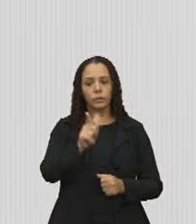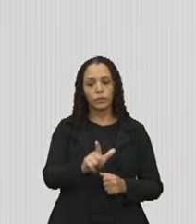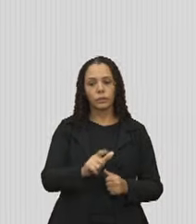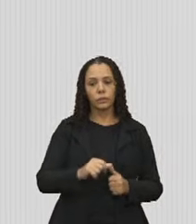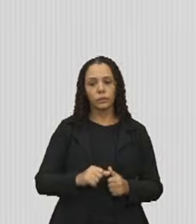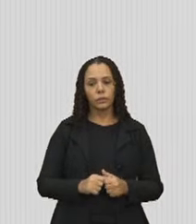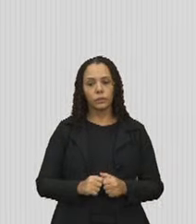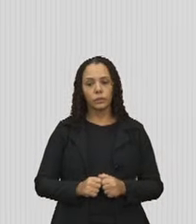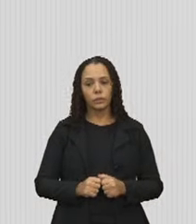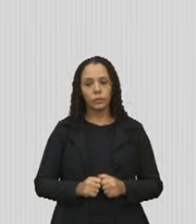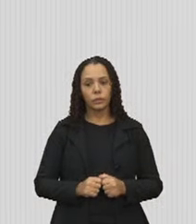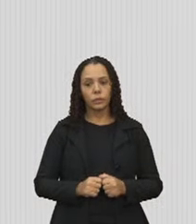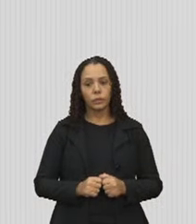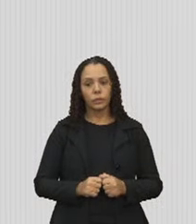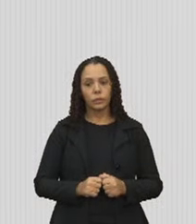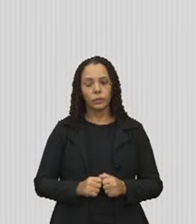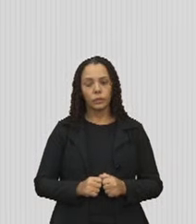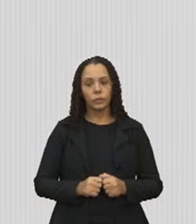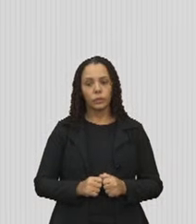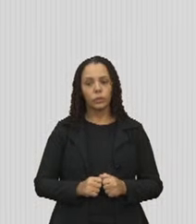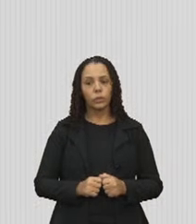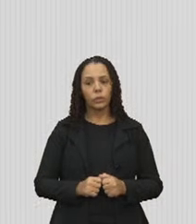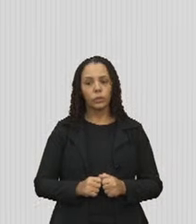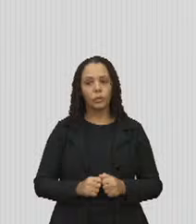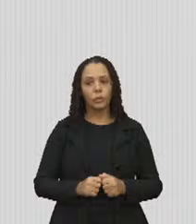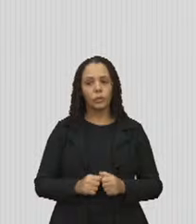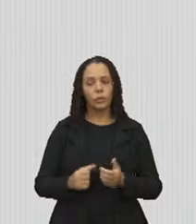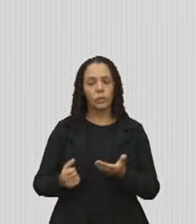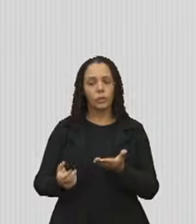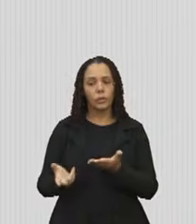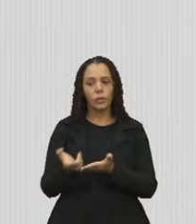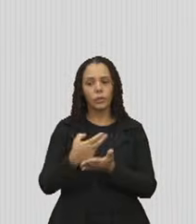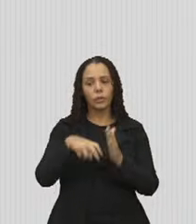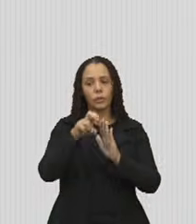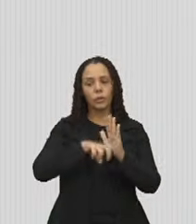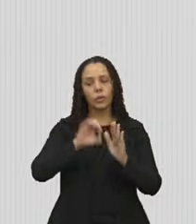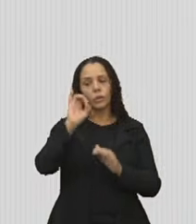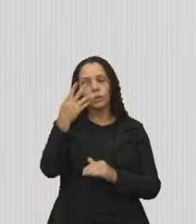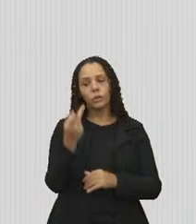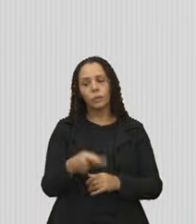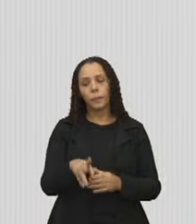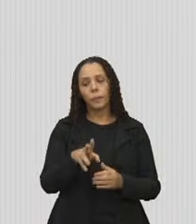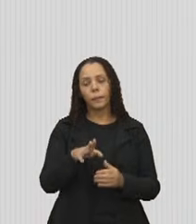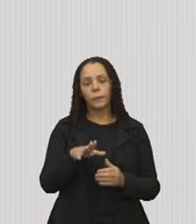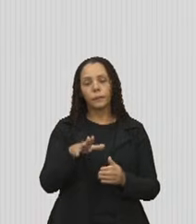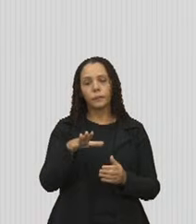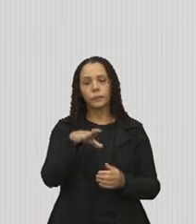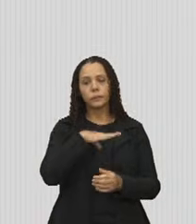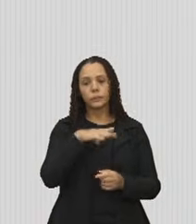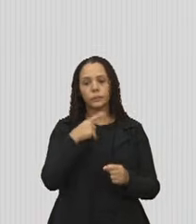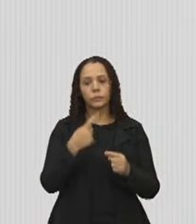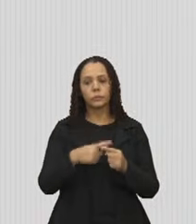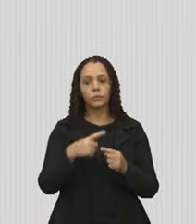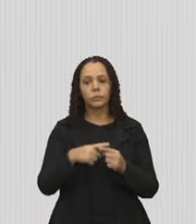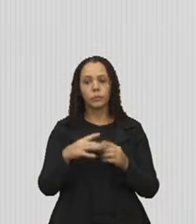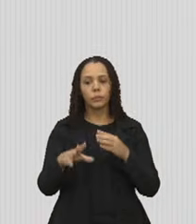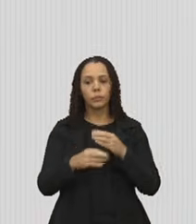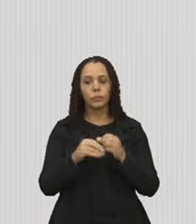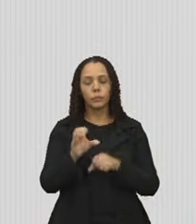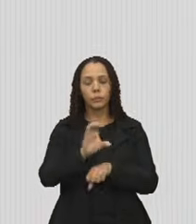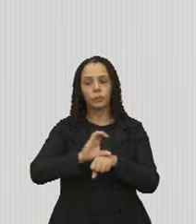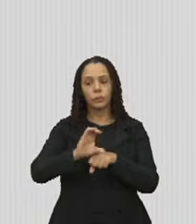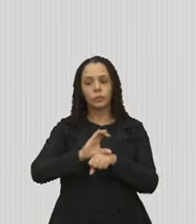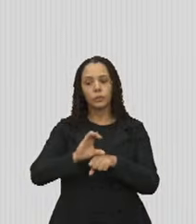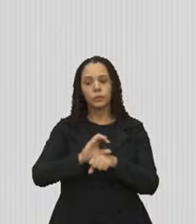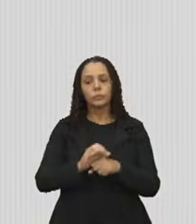gentileza. A reforma tributária, ela está acontecendo no nosso município por conta de uma emenda constitucional lá